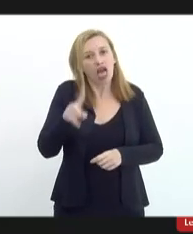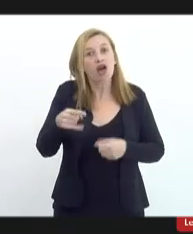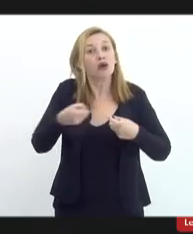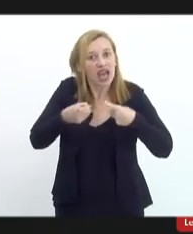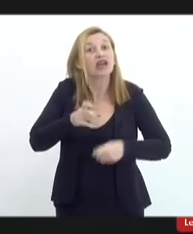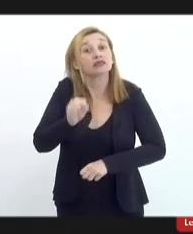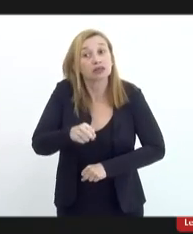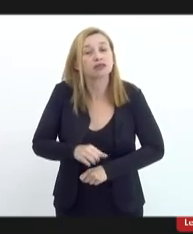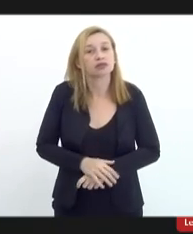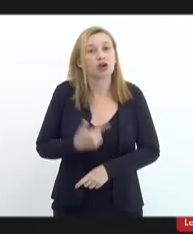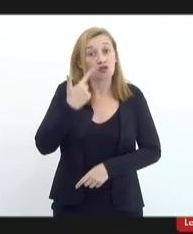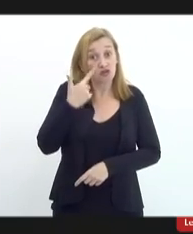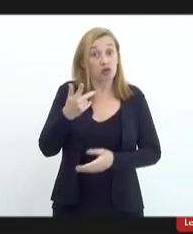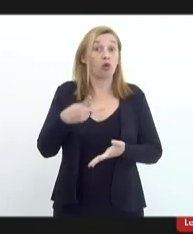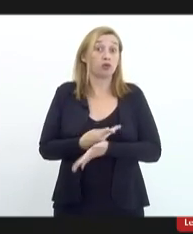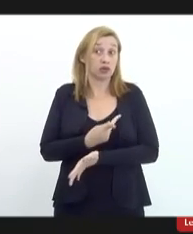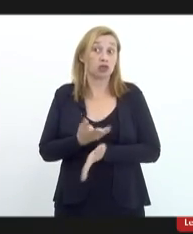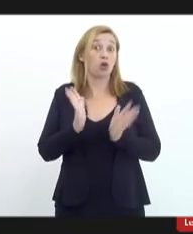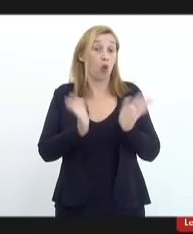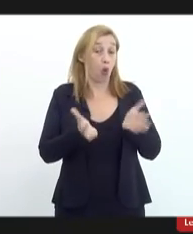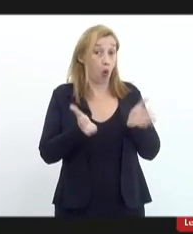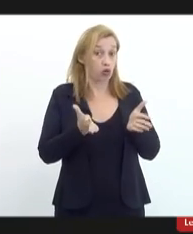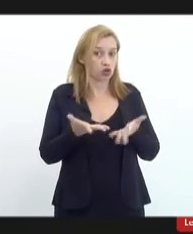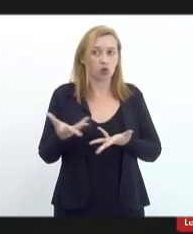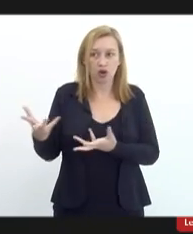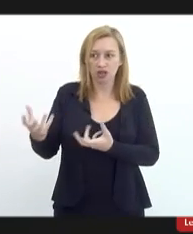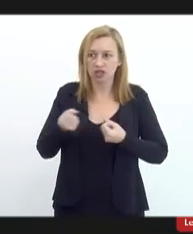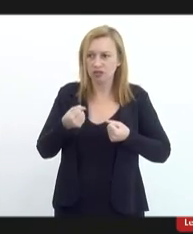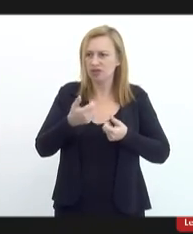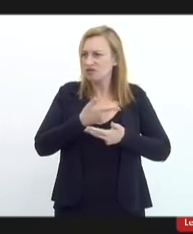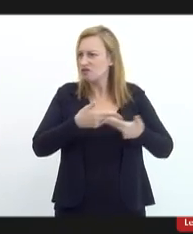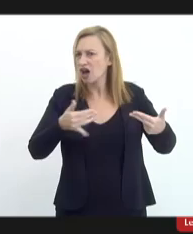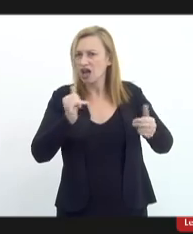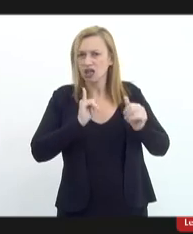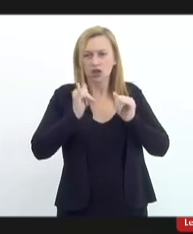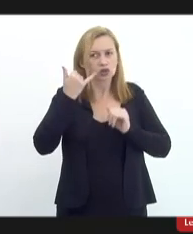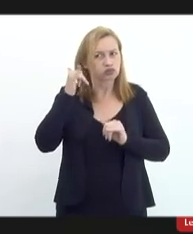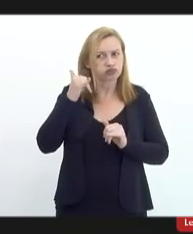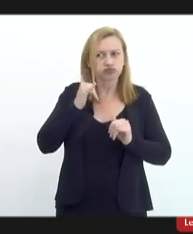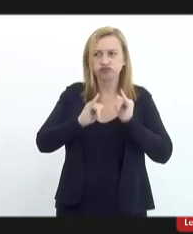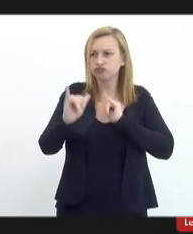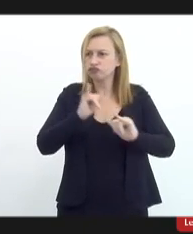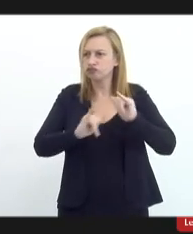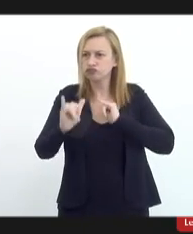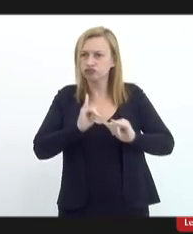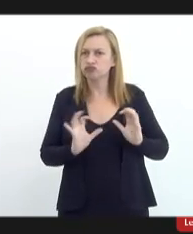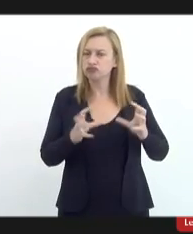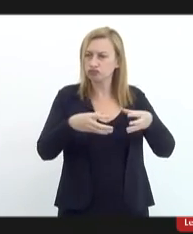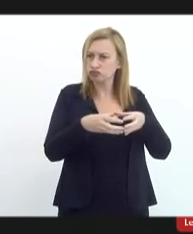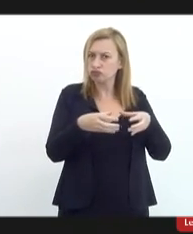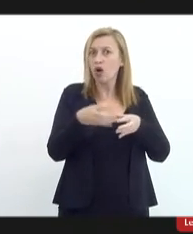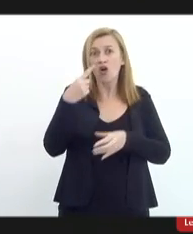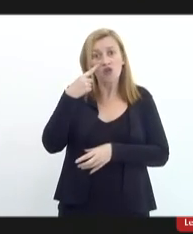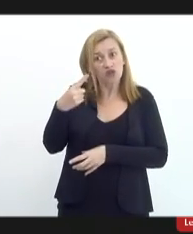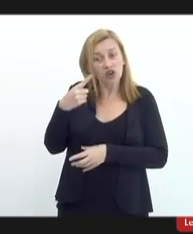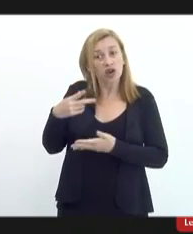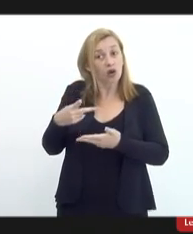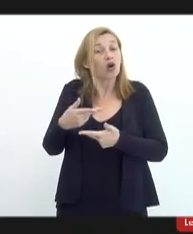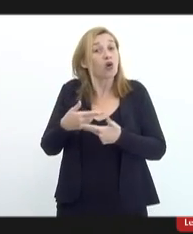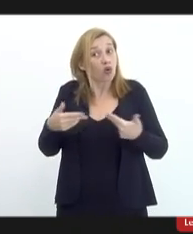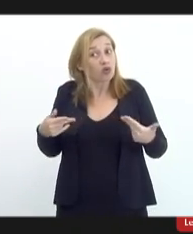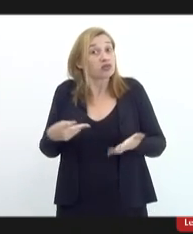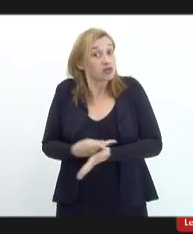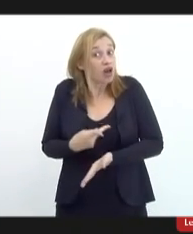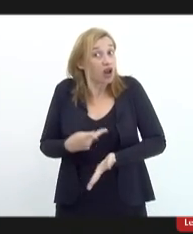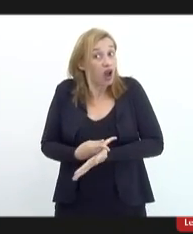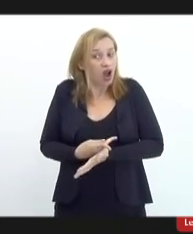guerra, sim. Olha o que aconteceu hoje. Eu recebi várias ligações de grupos. Olha que coisa